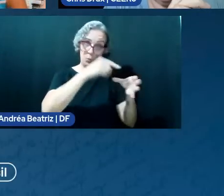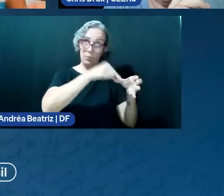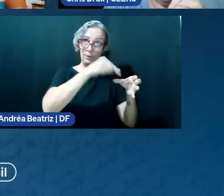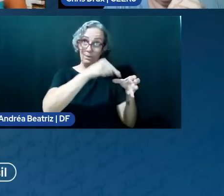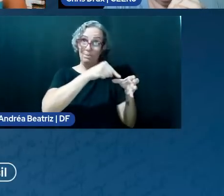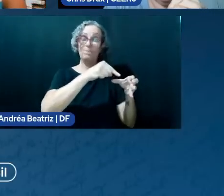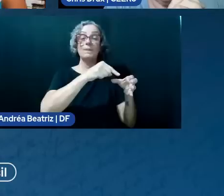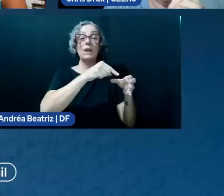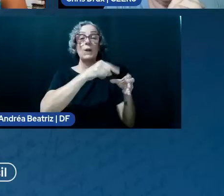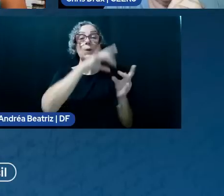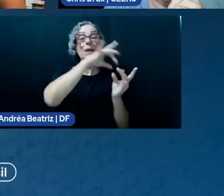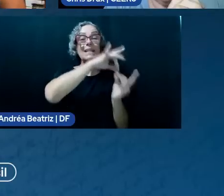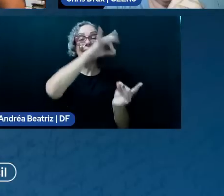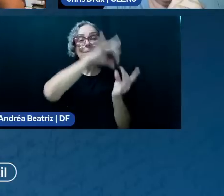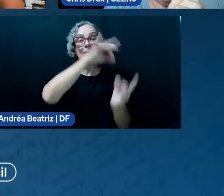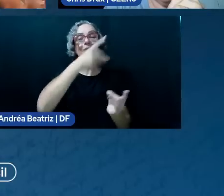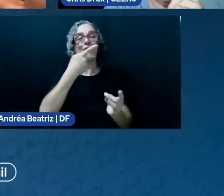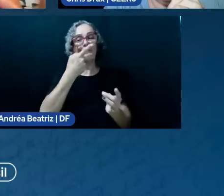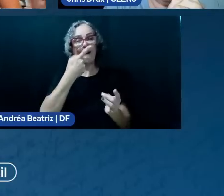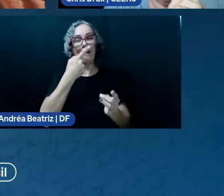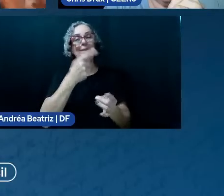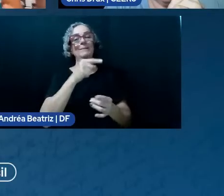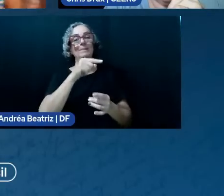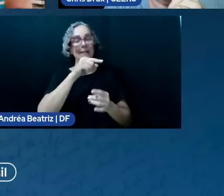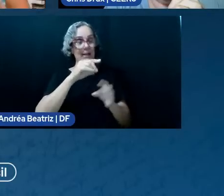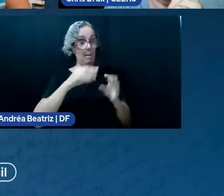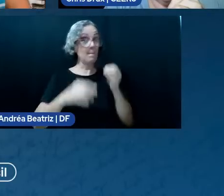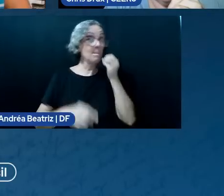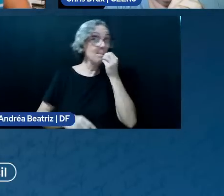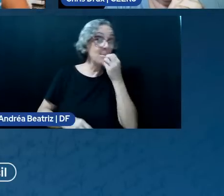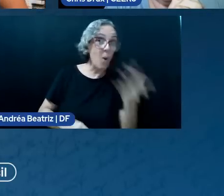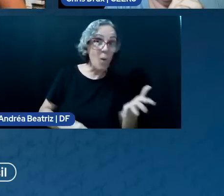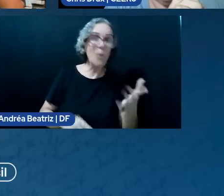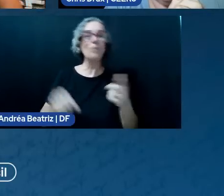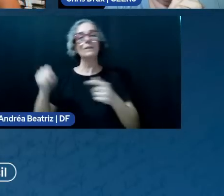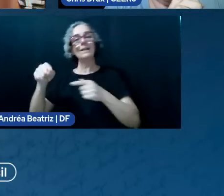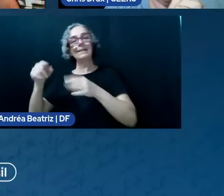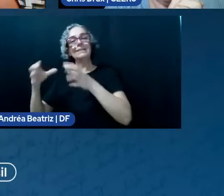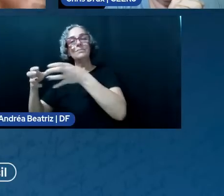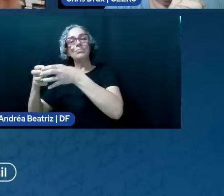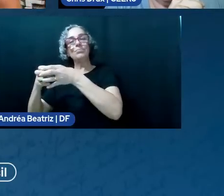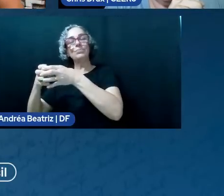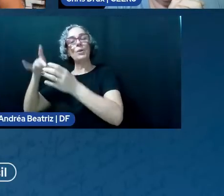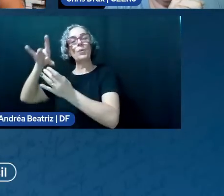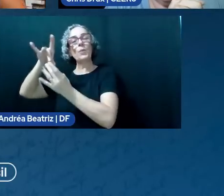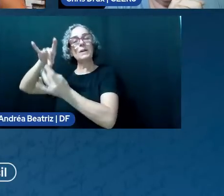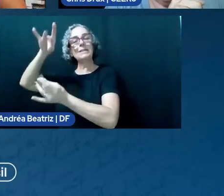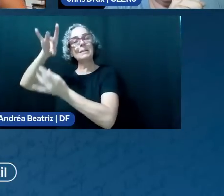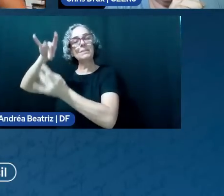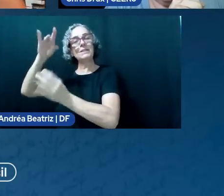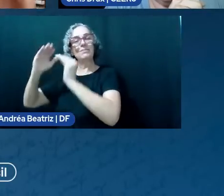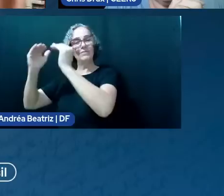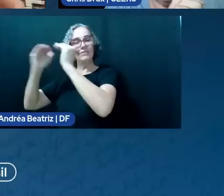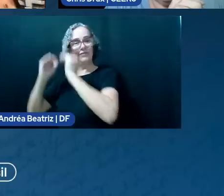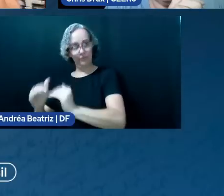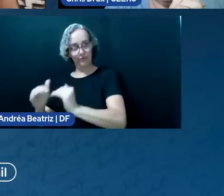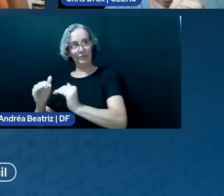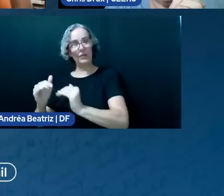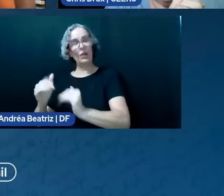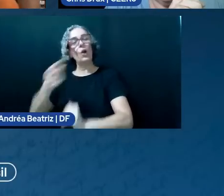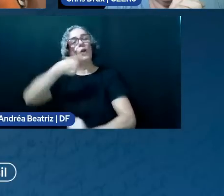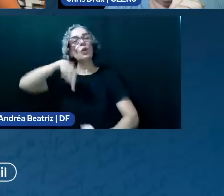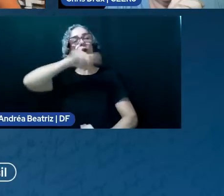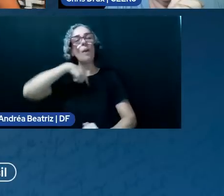e os espíritos inferiores, né? Lembrando a nossa escala espírita dividida em três ordens,